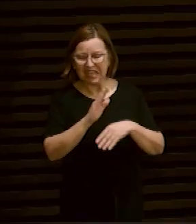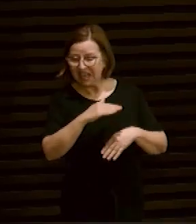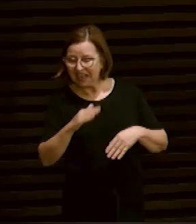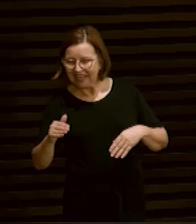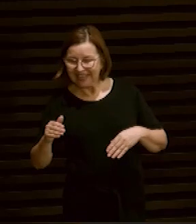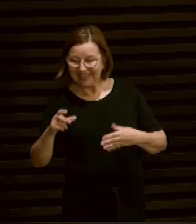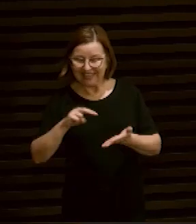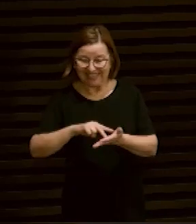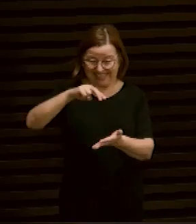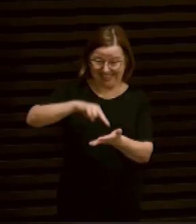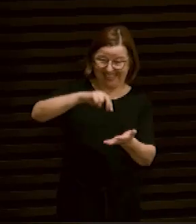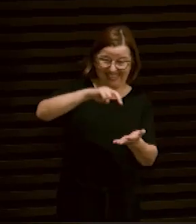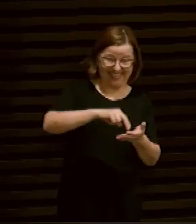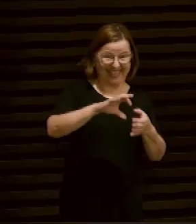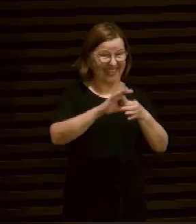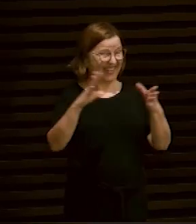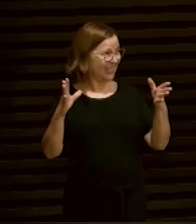só.